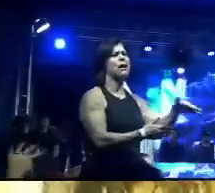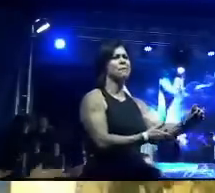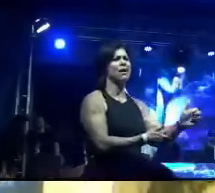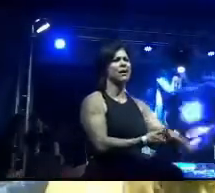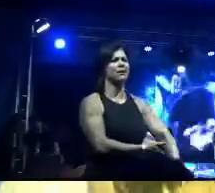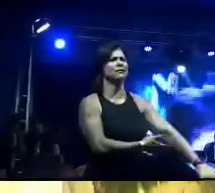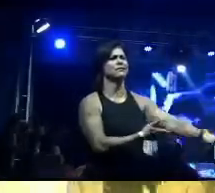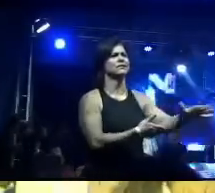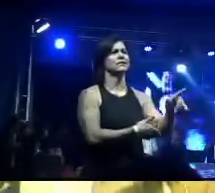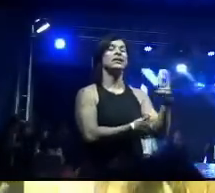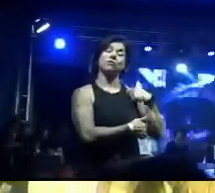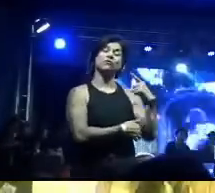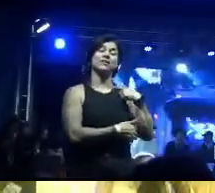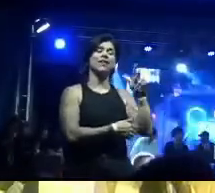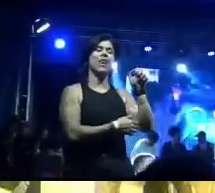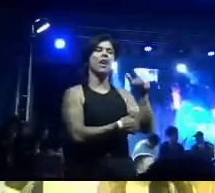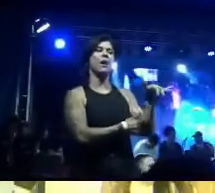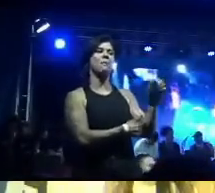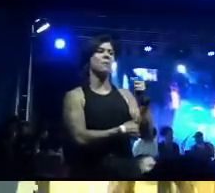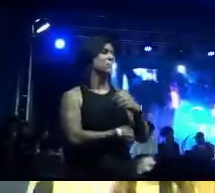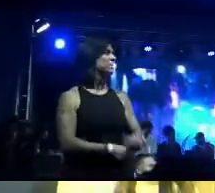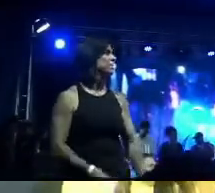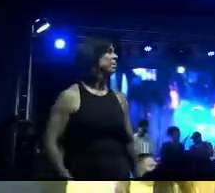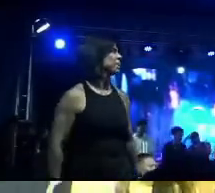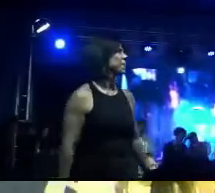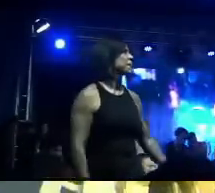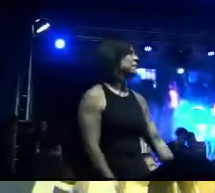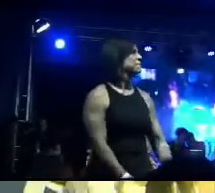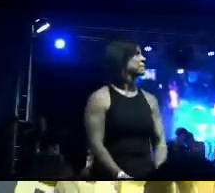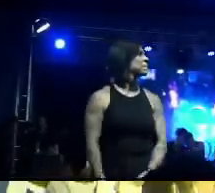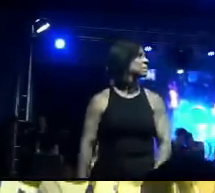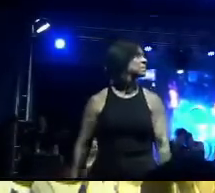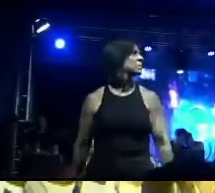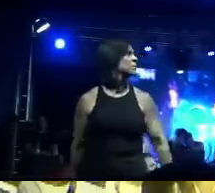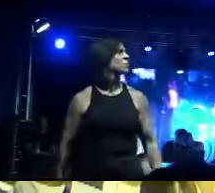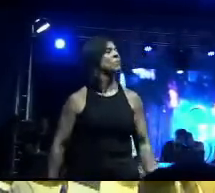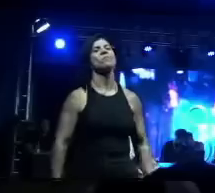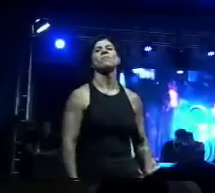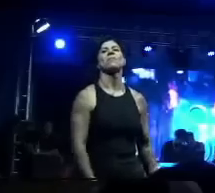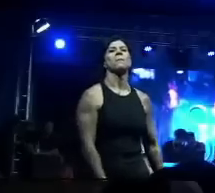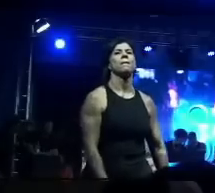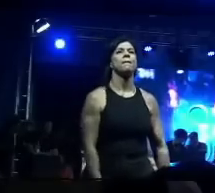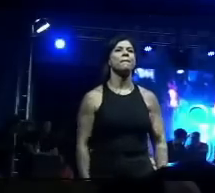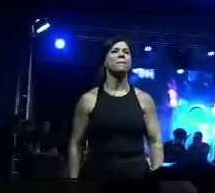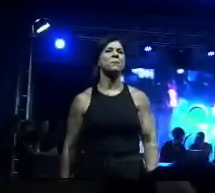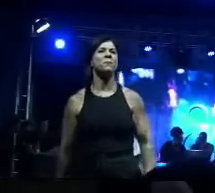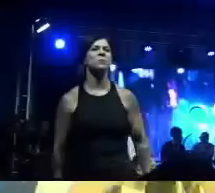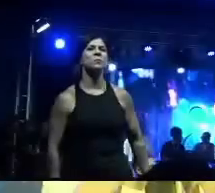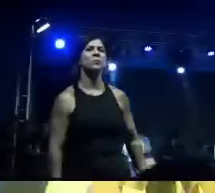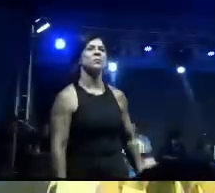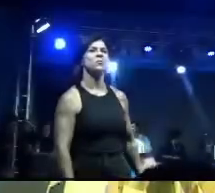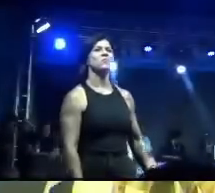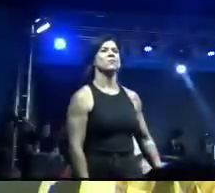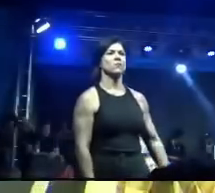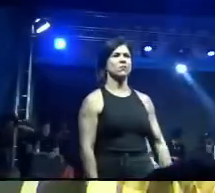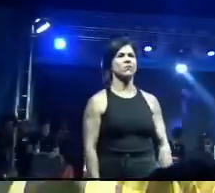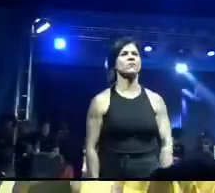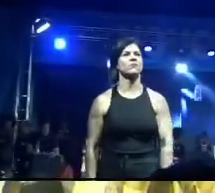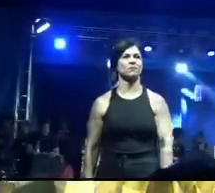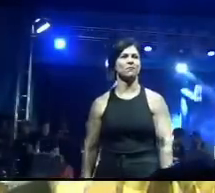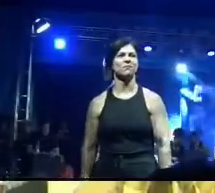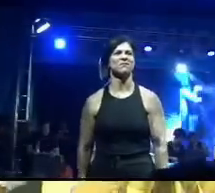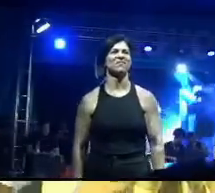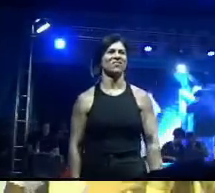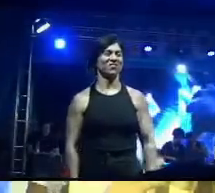Entre a lama E a lama Tu tá tranquilo, mano? vou até em Copacabana Bagulho é doido Só rima escrota Te expulsaram do Masterchef